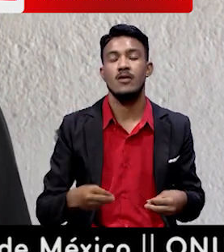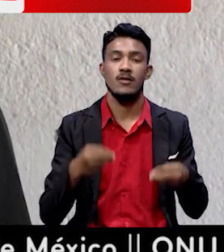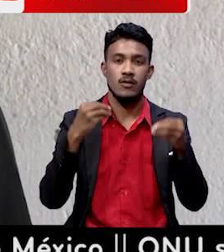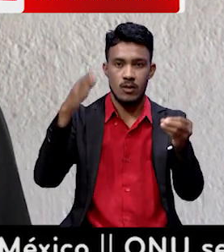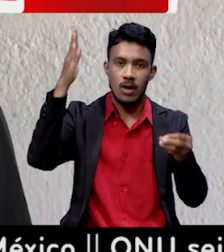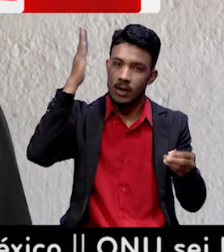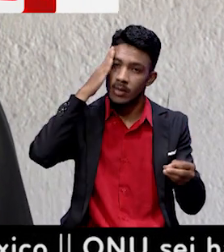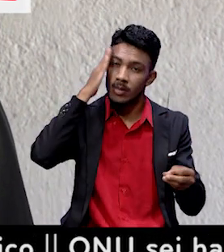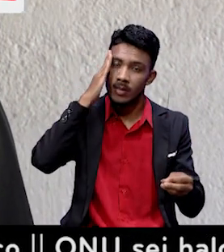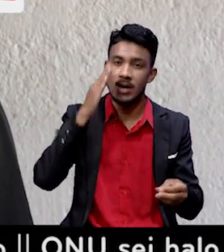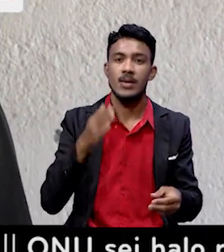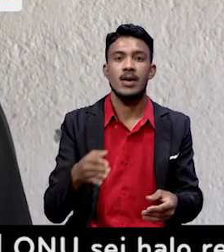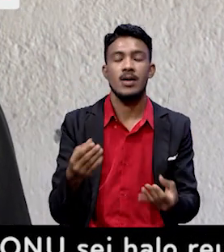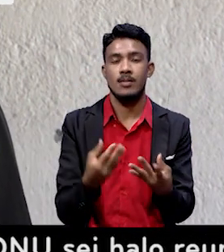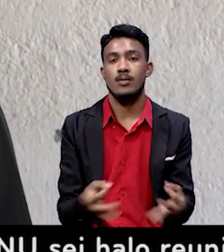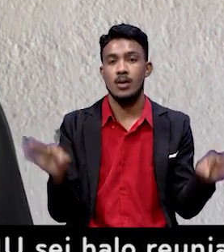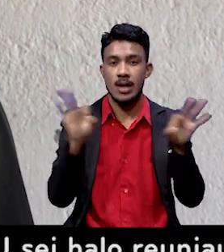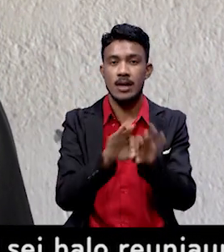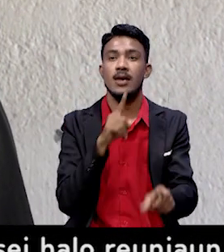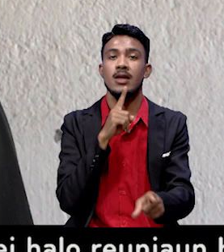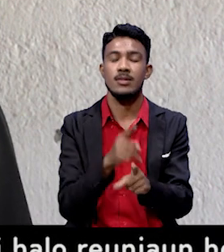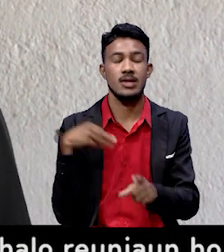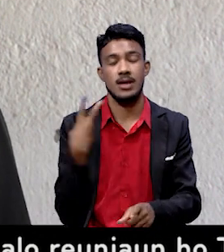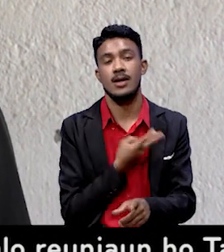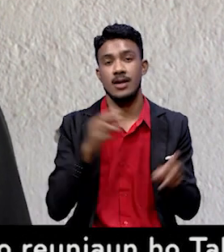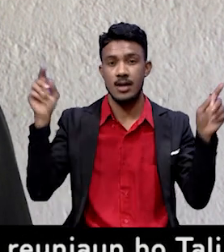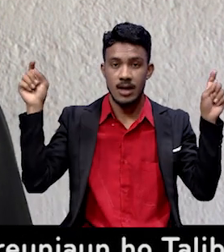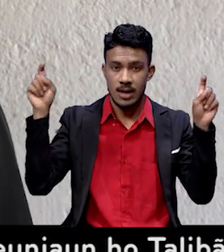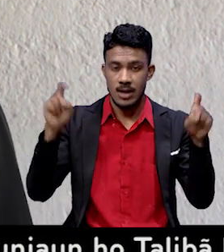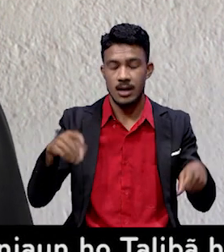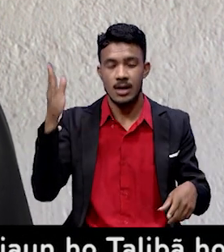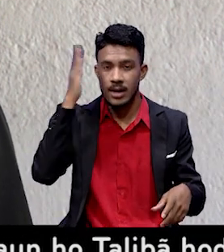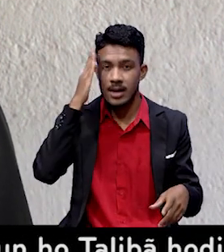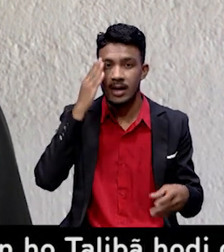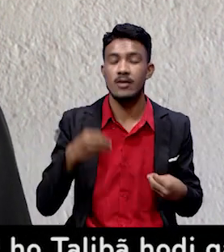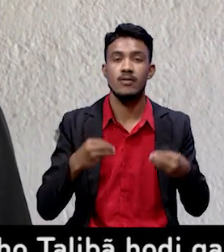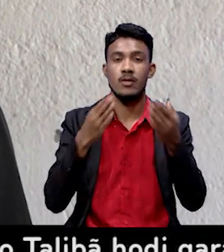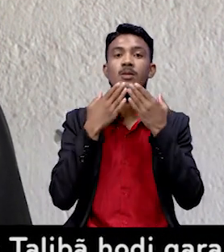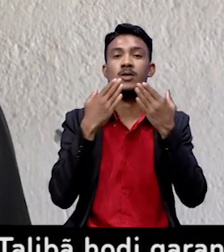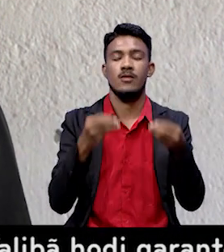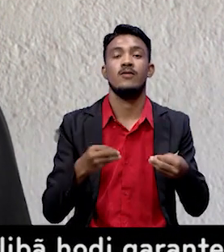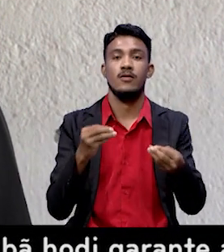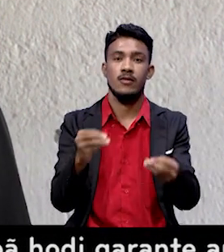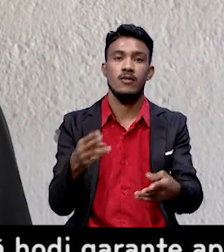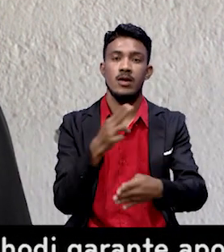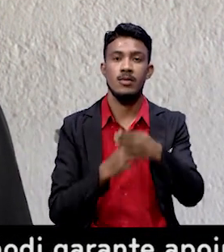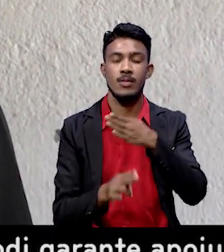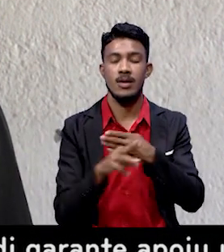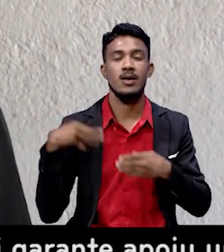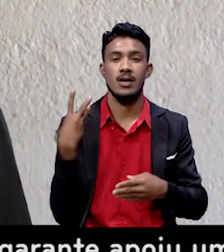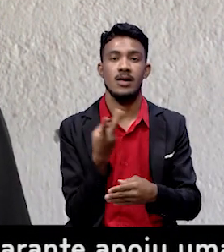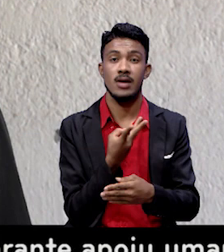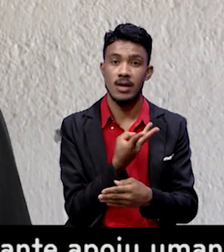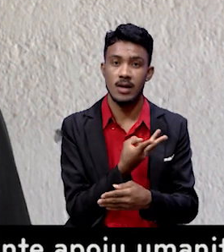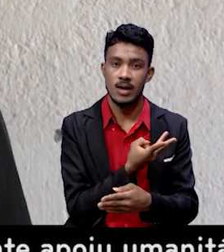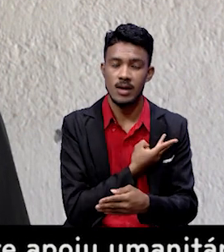Roma Vania, onde é importante o teve, então tem que até agradecer, e mas se não vemos que foi Lima Baita, onde Lourita, bom momento, e